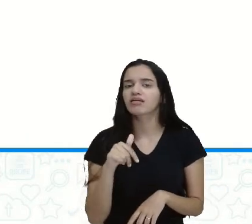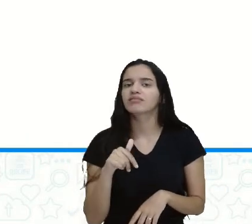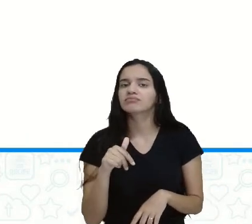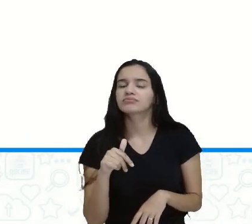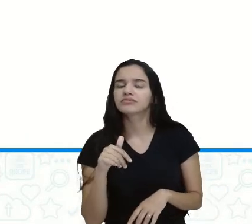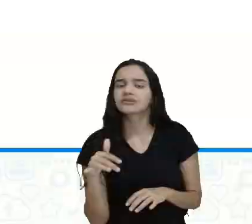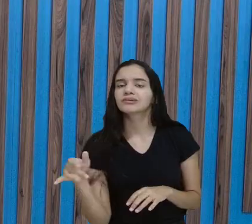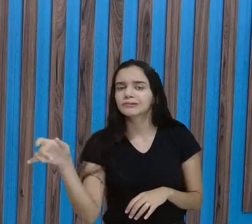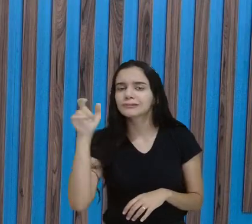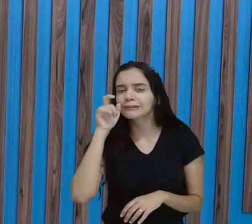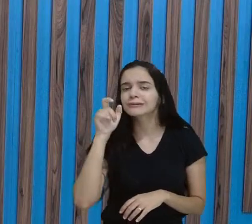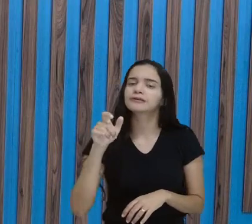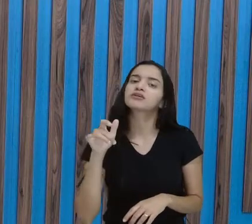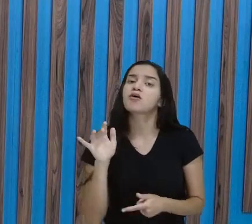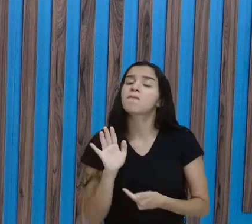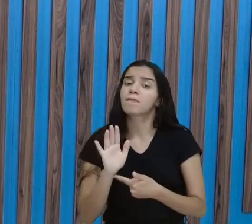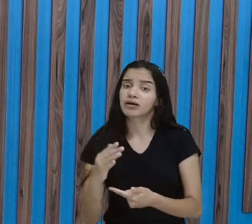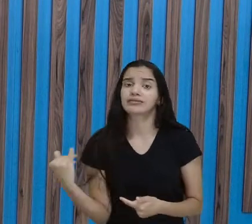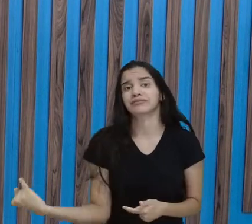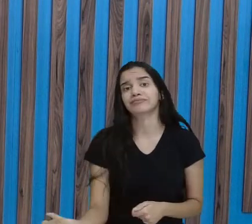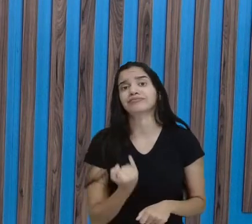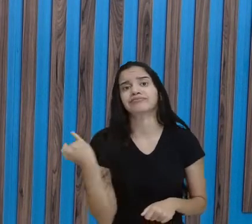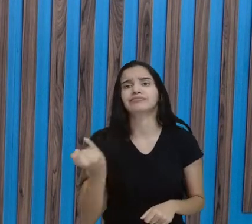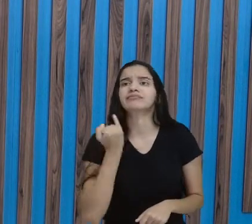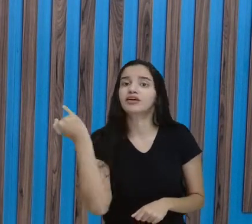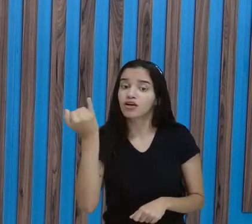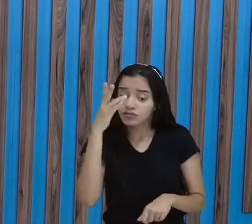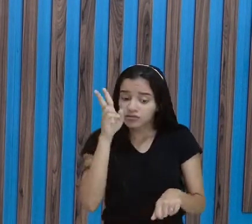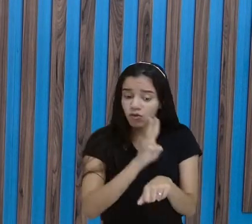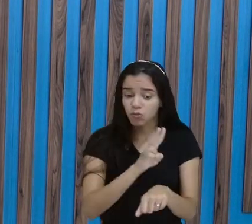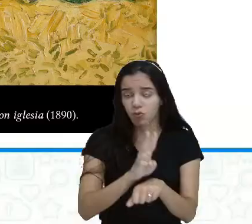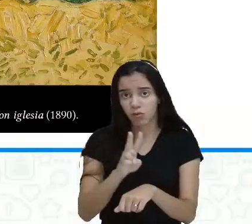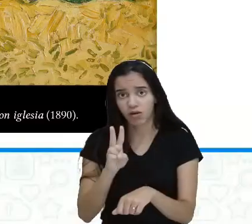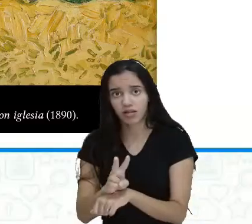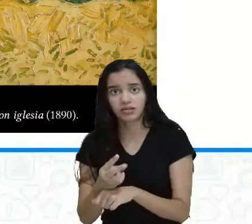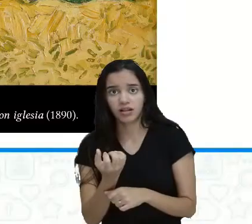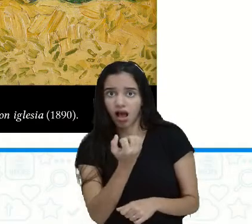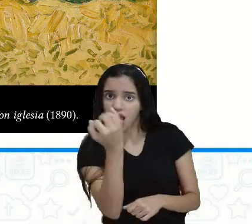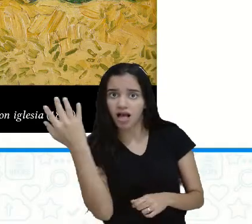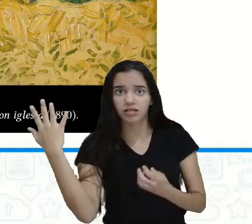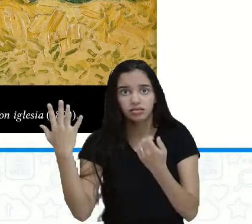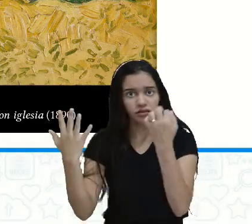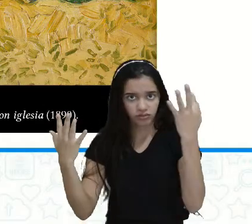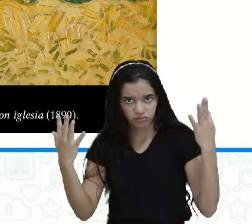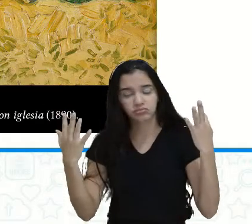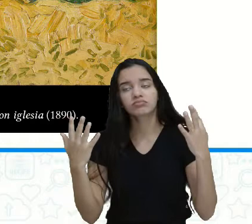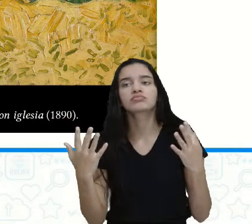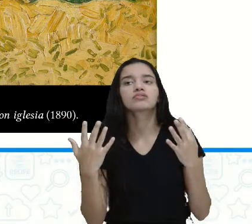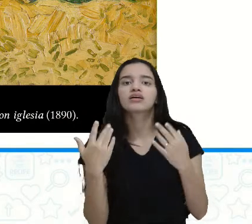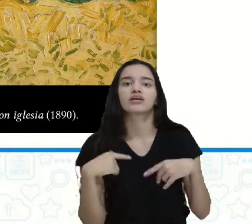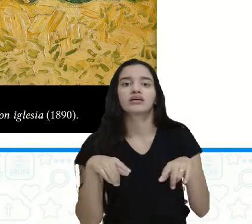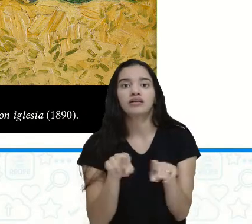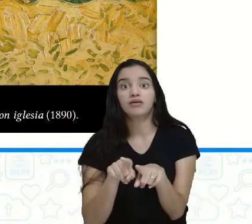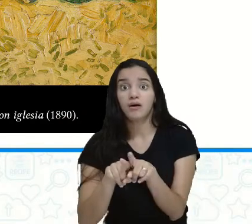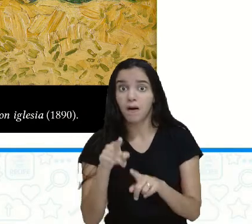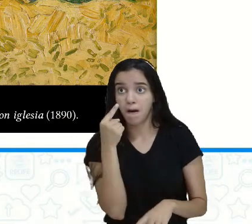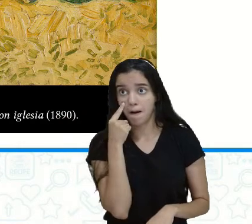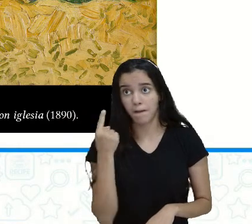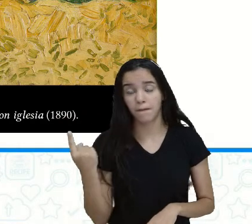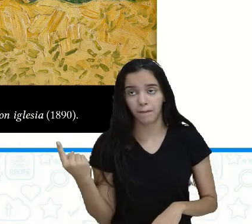até mostra um pouco da importância também de você preservar a natureza, o local onde se vive. Essa outra aí,